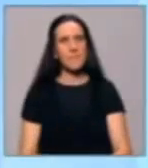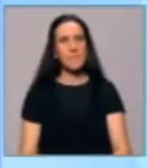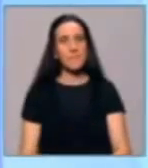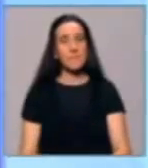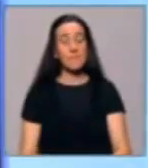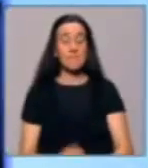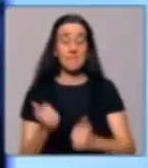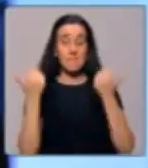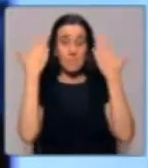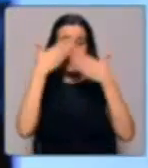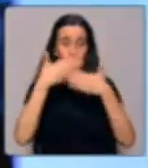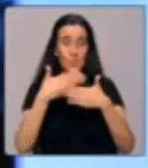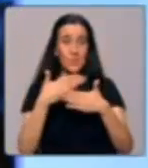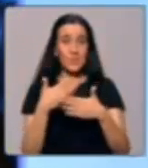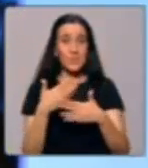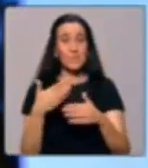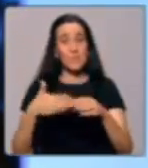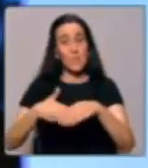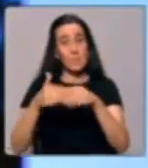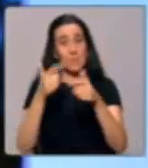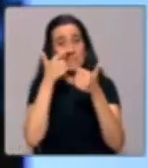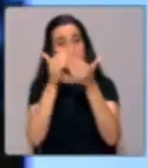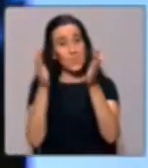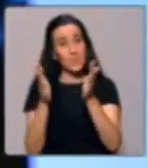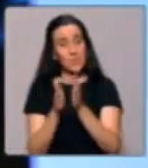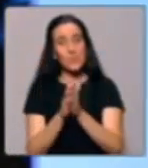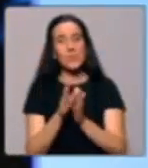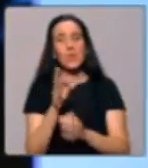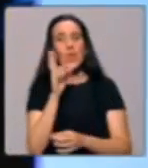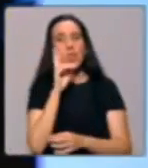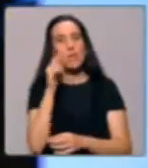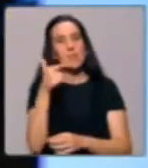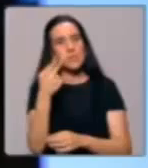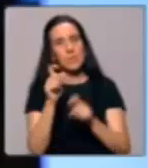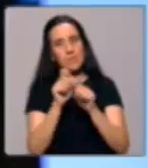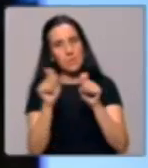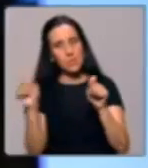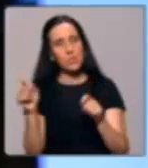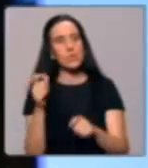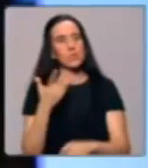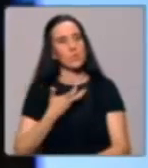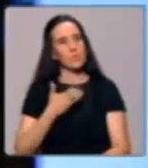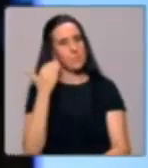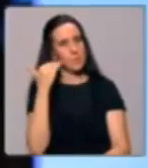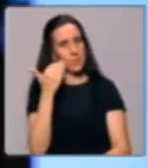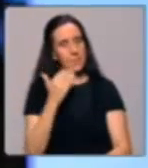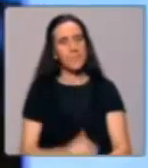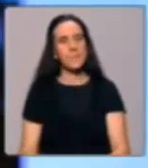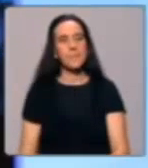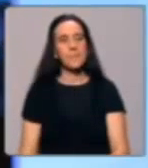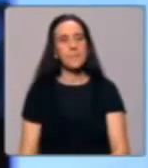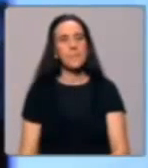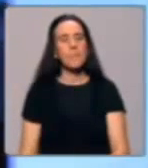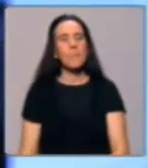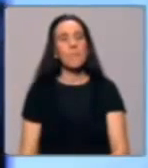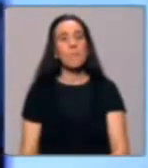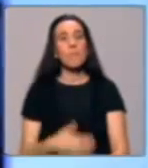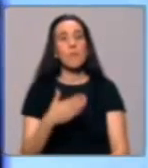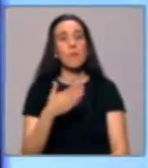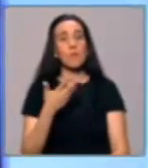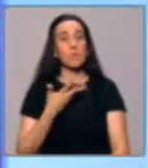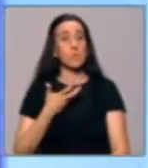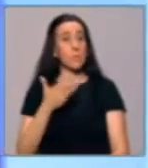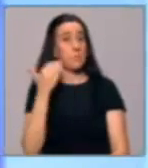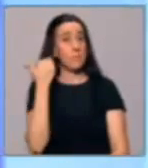Boa noite. Queria começar por convidá-los a todos, os nossos telespectadores e o doutor Pedro Passos Coelho. O doutor Passos Coelho não cumpriu no